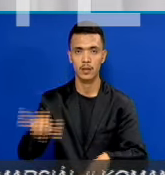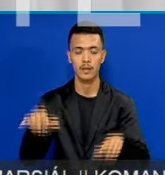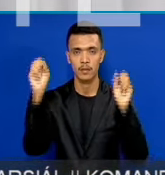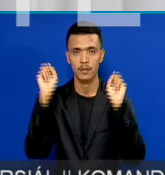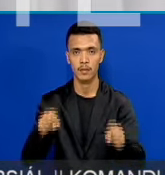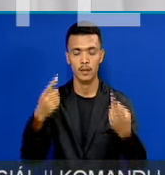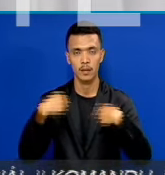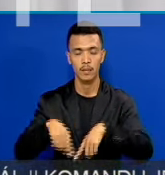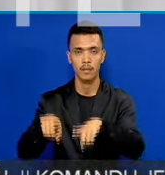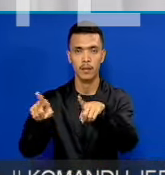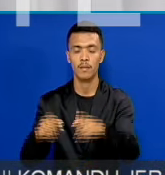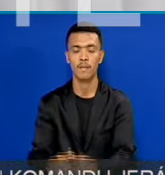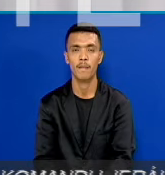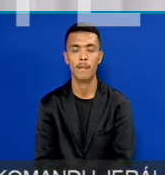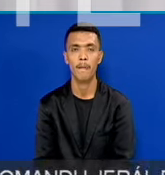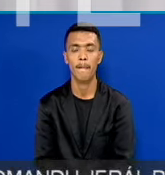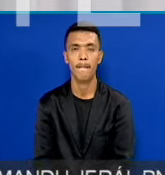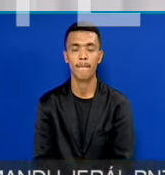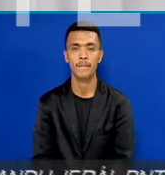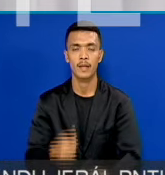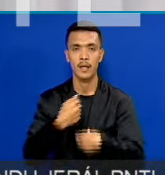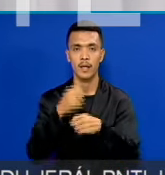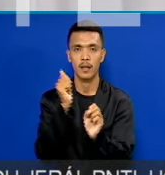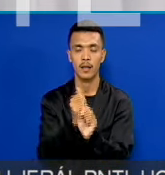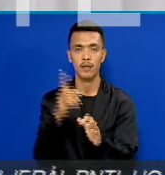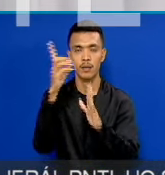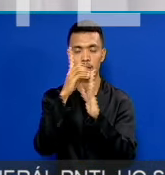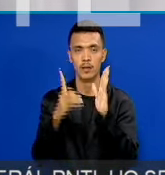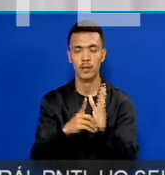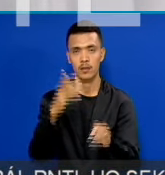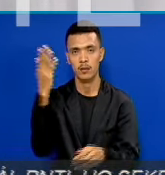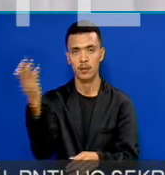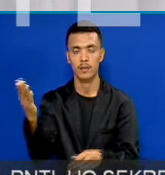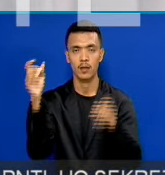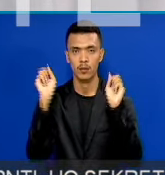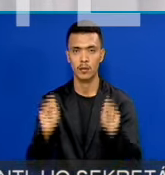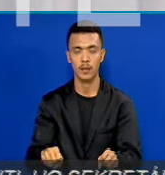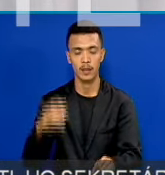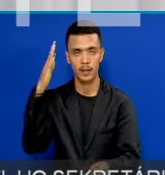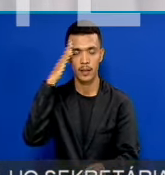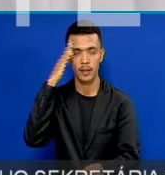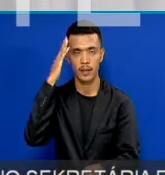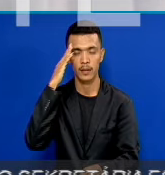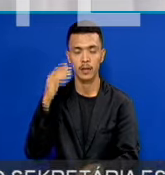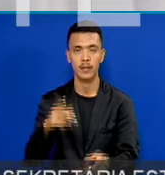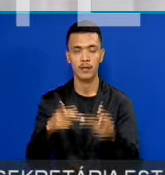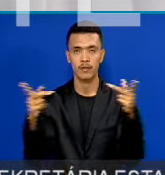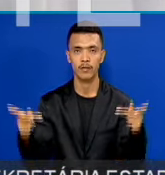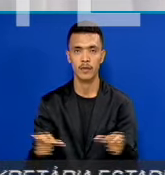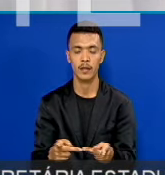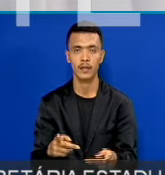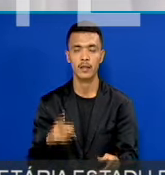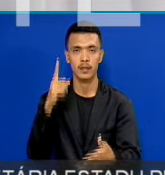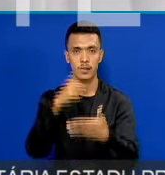dia de veículo. Bajar o levantamento e levar. Para ver a tene condições